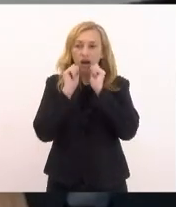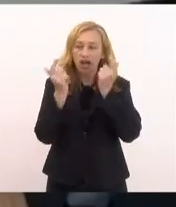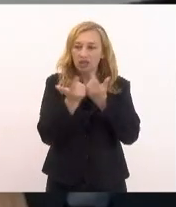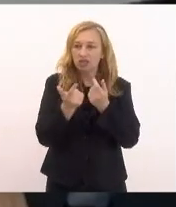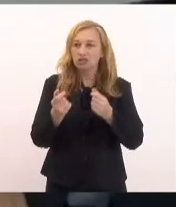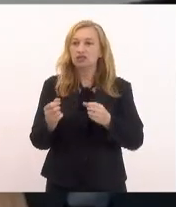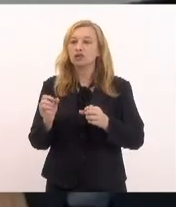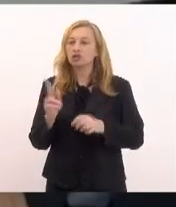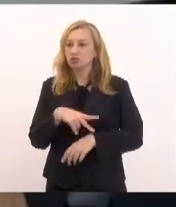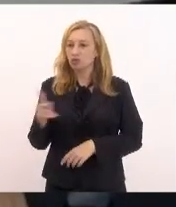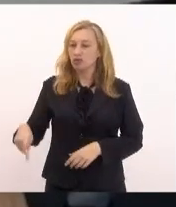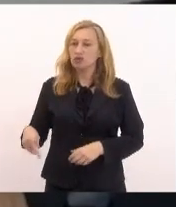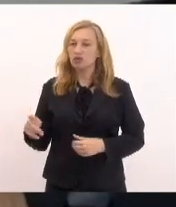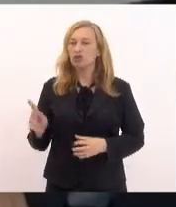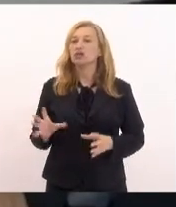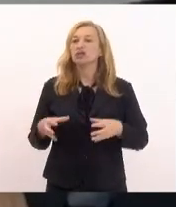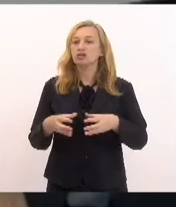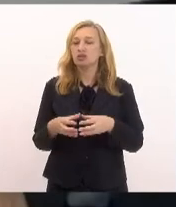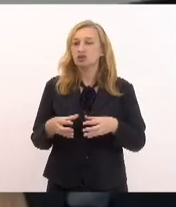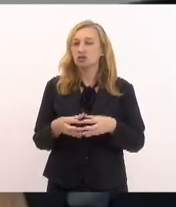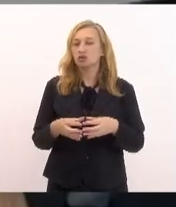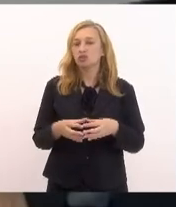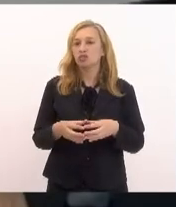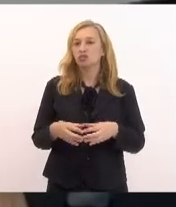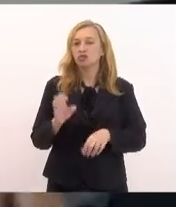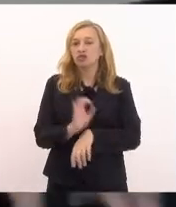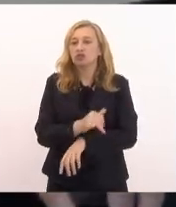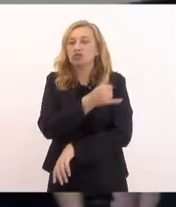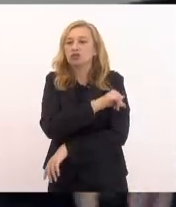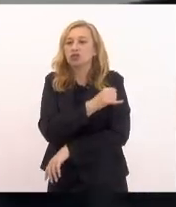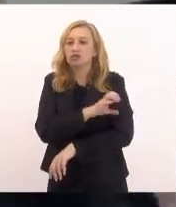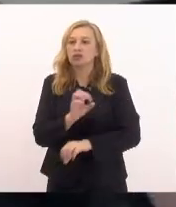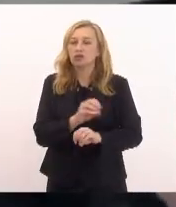aos professores da rede estadual de educação. Obrigado, deputado Tiaju.